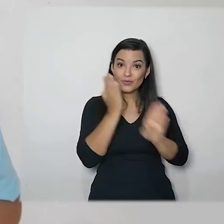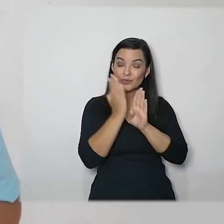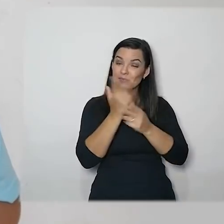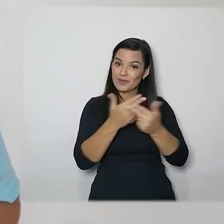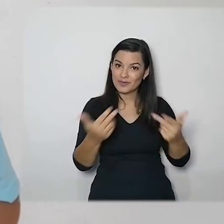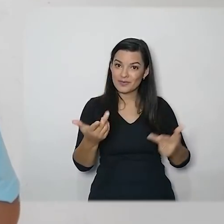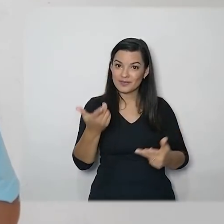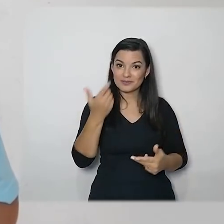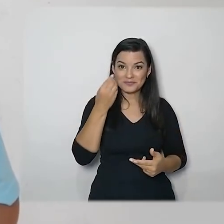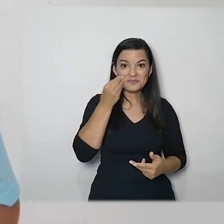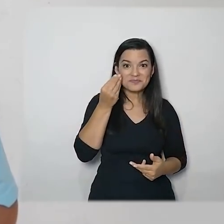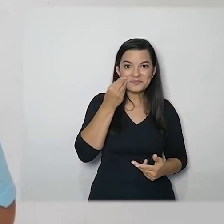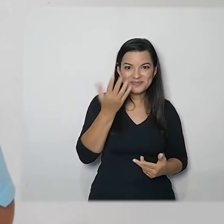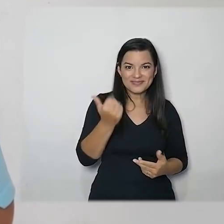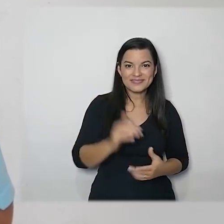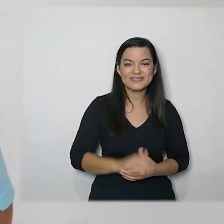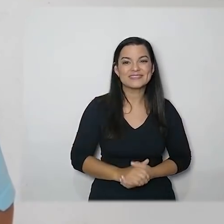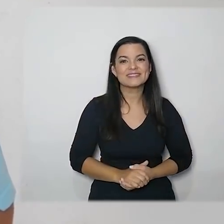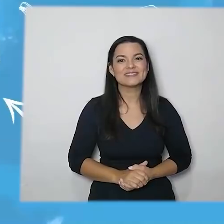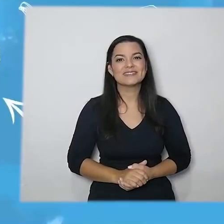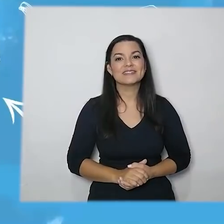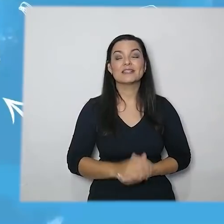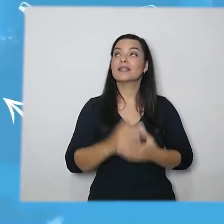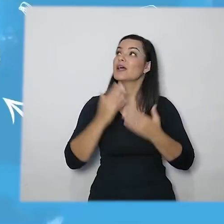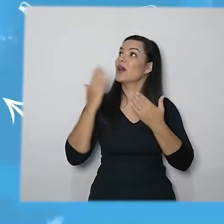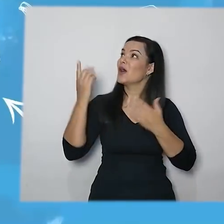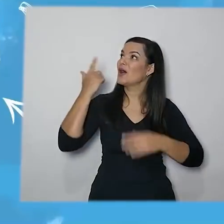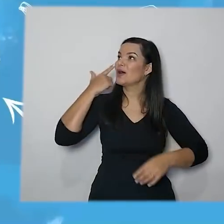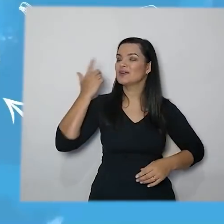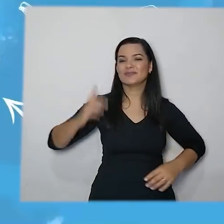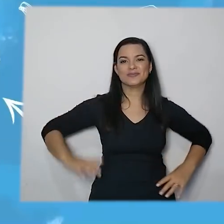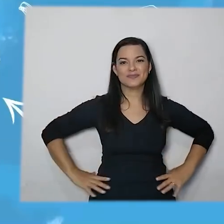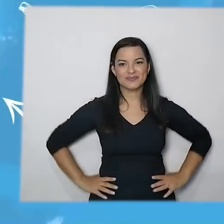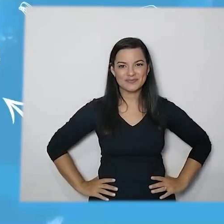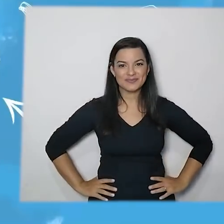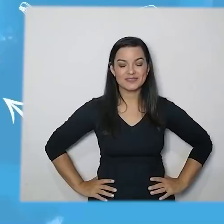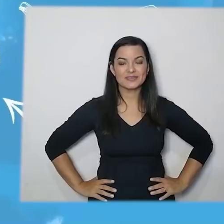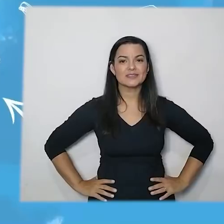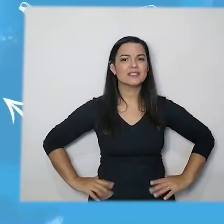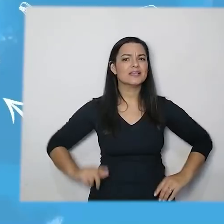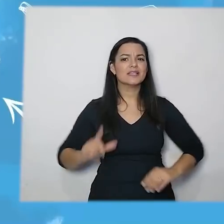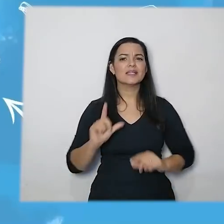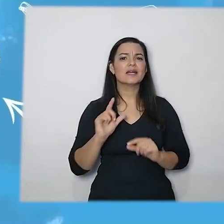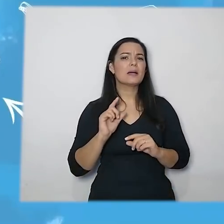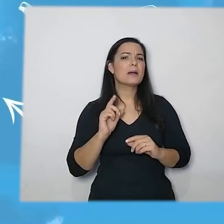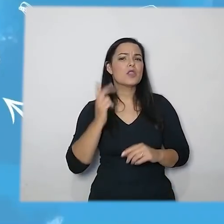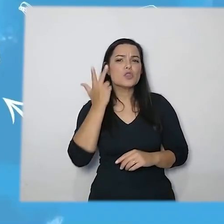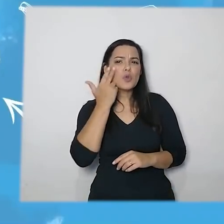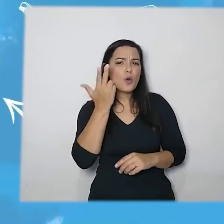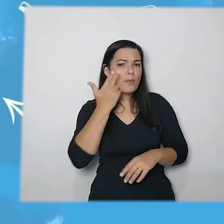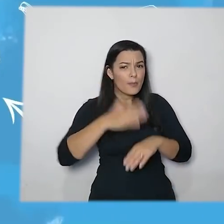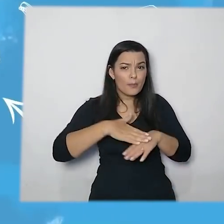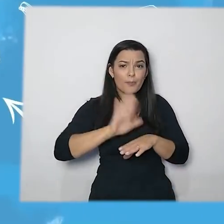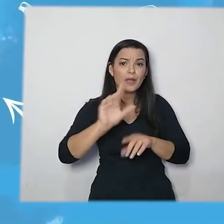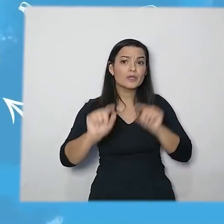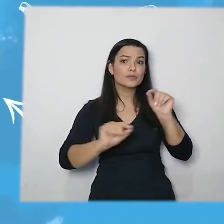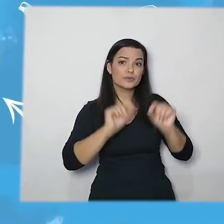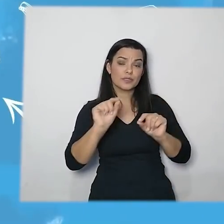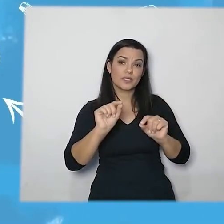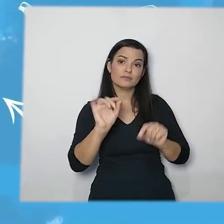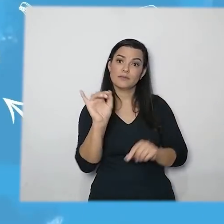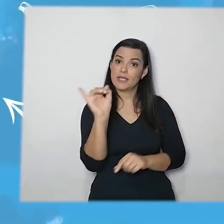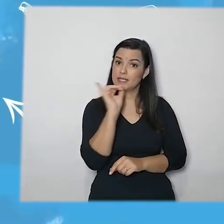descobrimos alguma coisa. Vem comigo. Então, olha só, turma. O que é mais comum são apenas